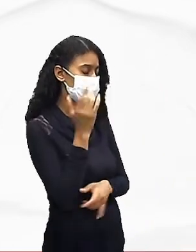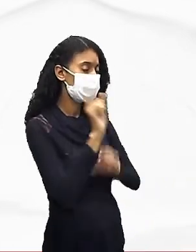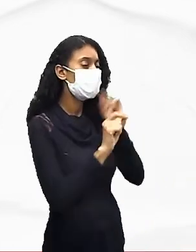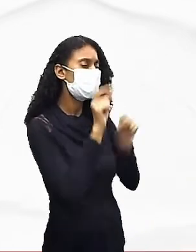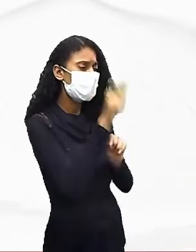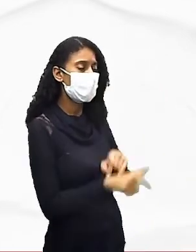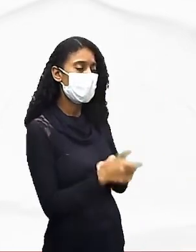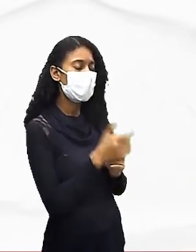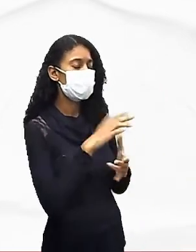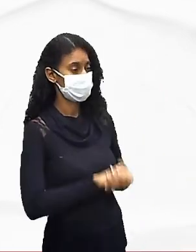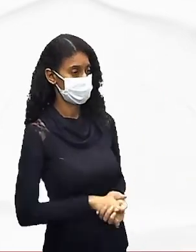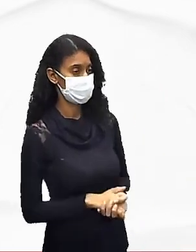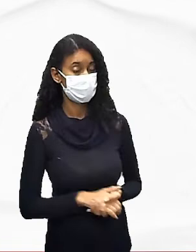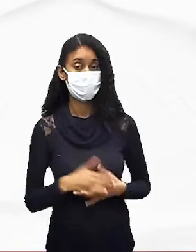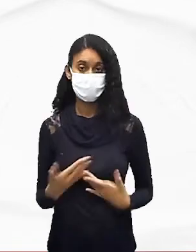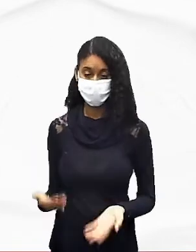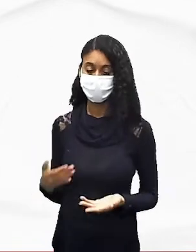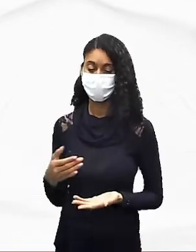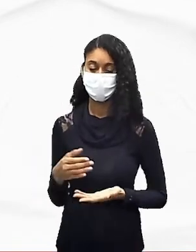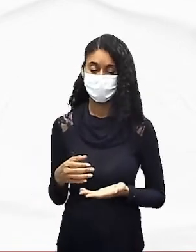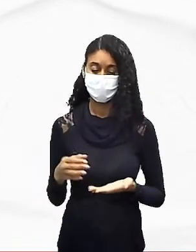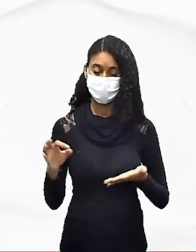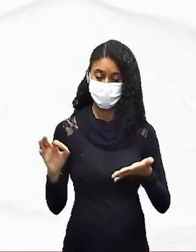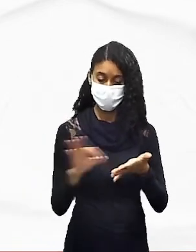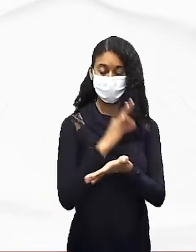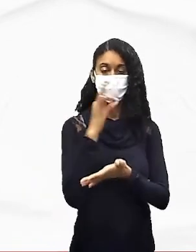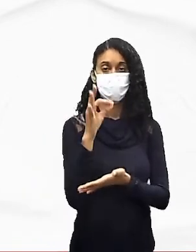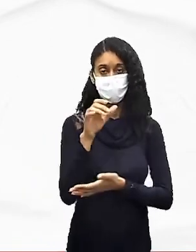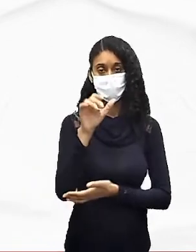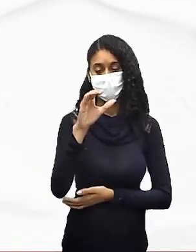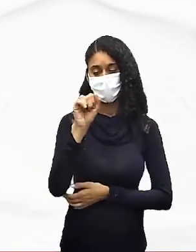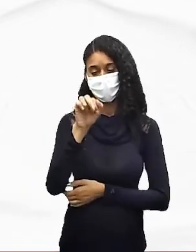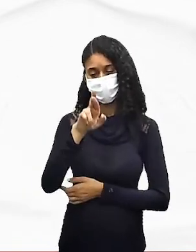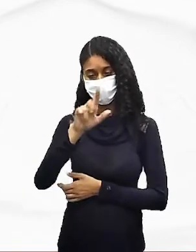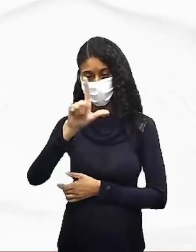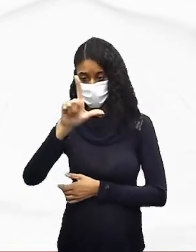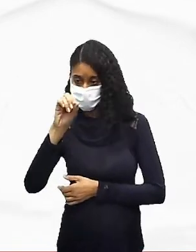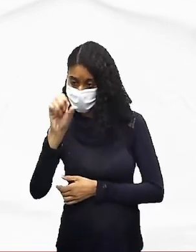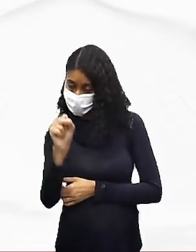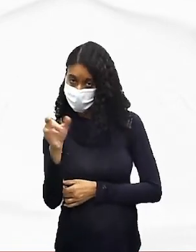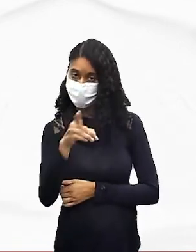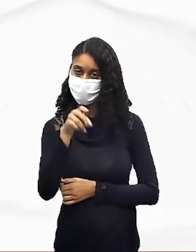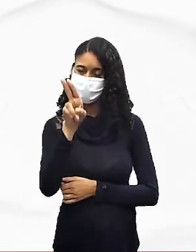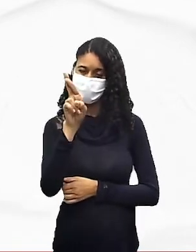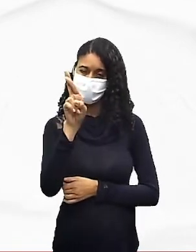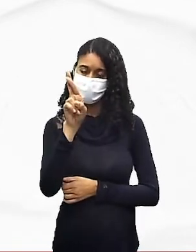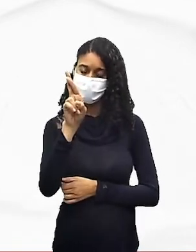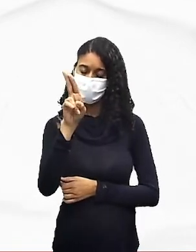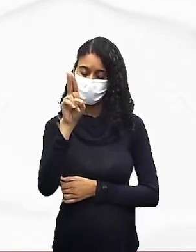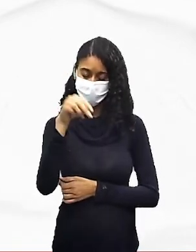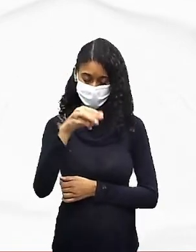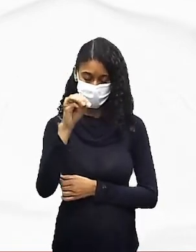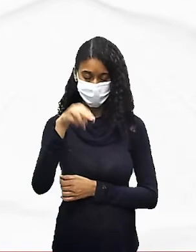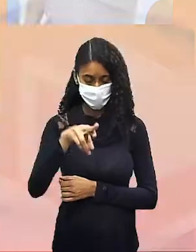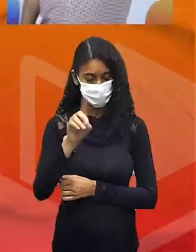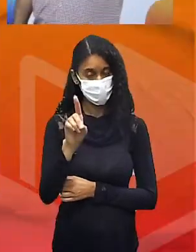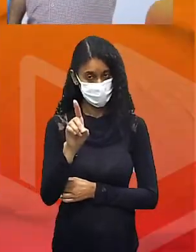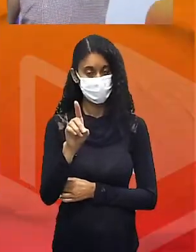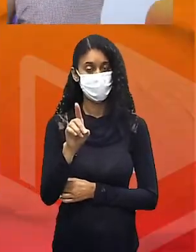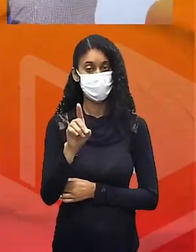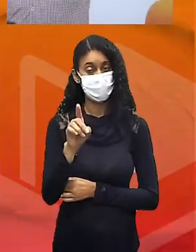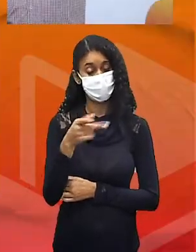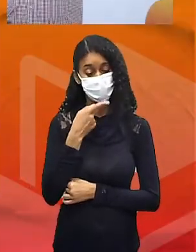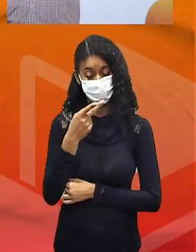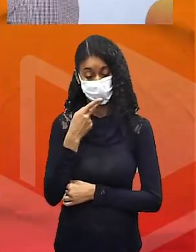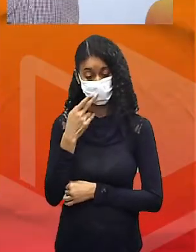Aí, Carlos Drummond de Andrade, Contos de Aprendiz. Não se esqueça que Carlos Drummond de Andrade, mais importante, eu estou sendo bem